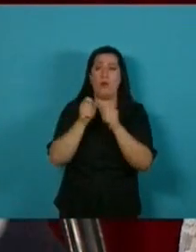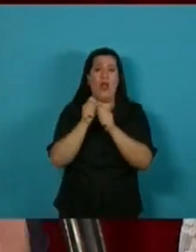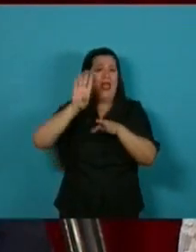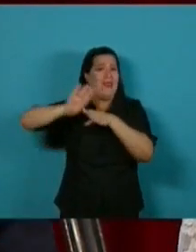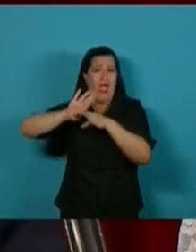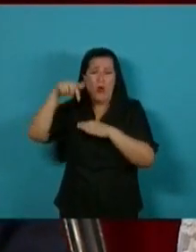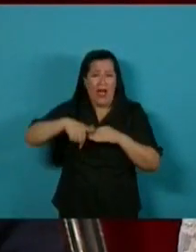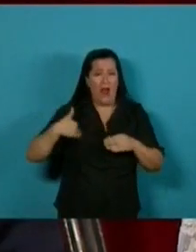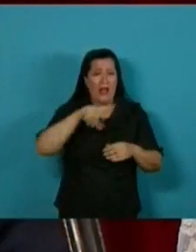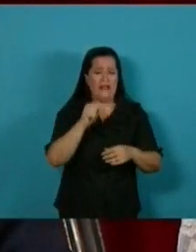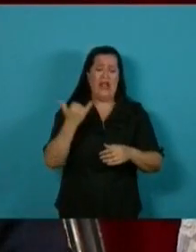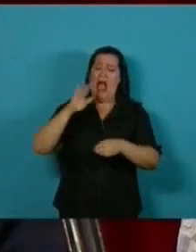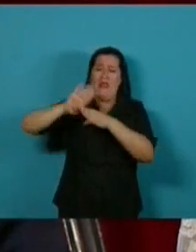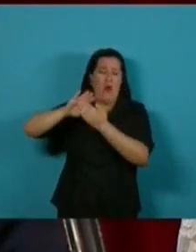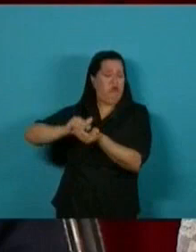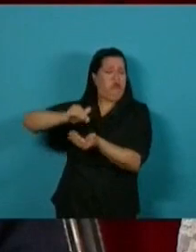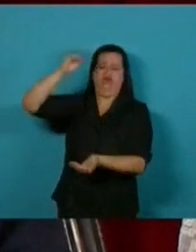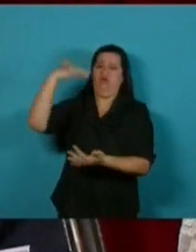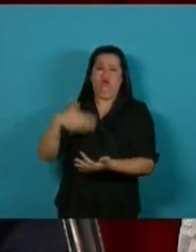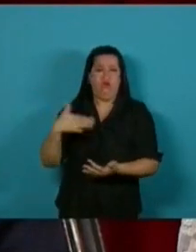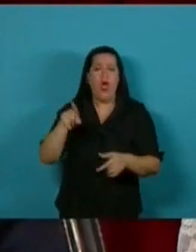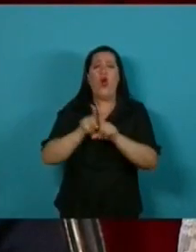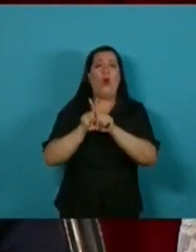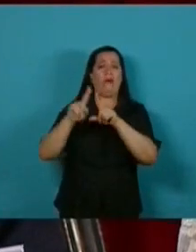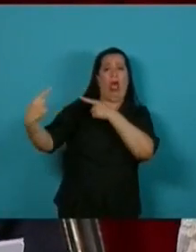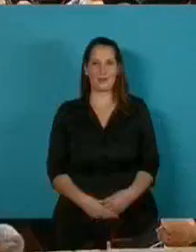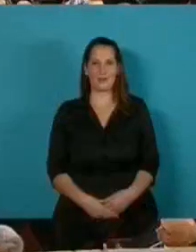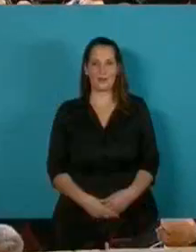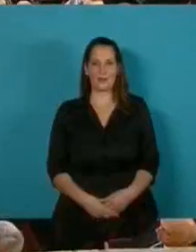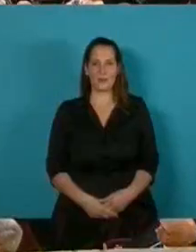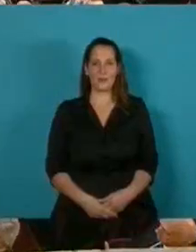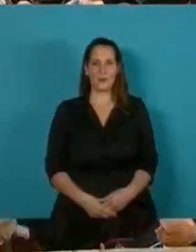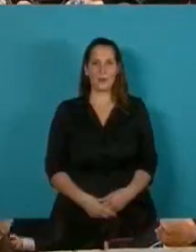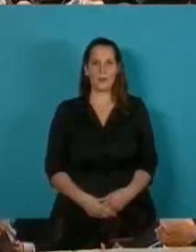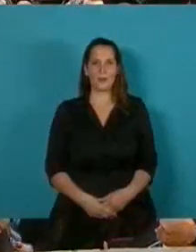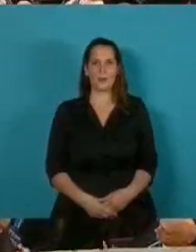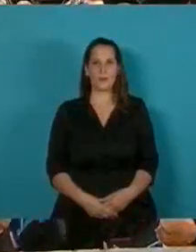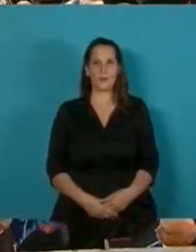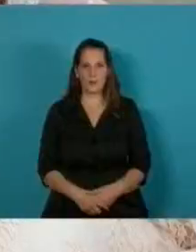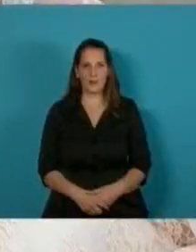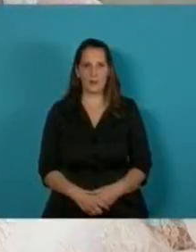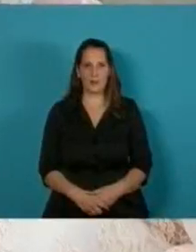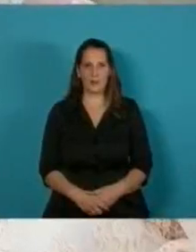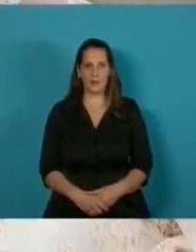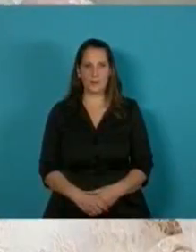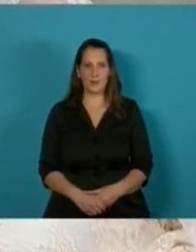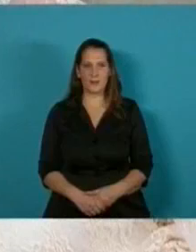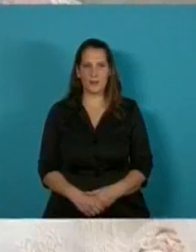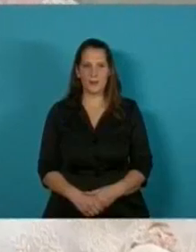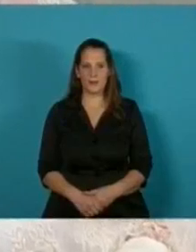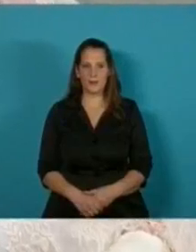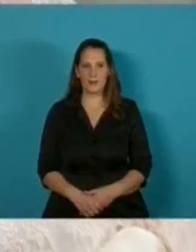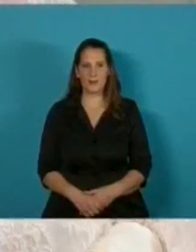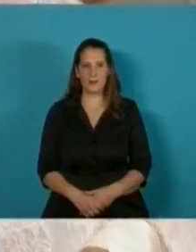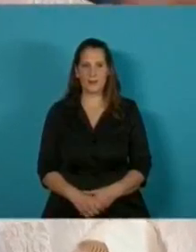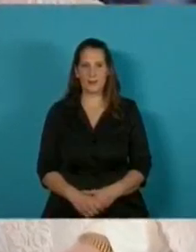Brasil, enfatizou a necessidade de construção de uma agenda comum e que a diferença pessoal entre os governantes fique de lado.